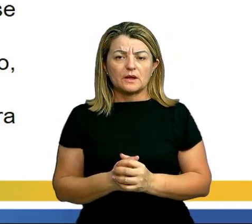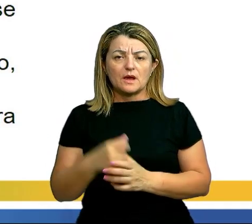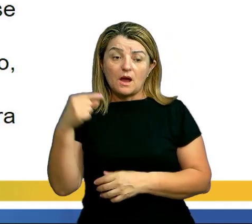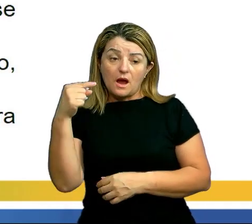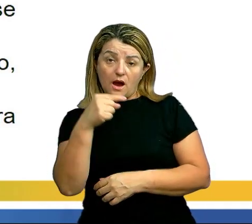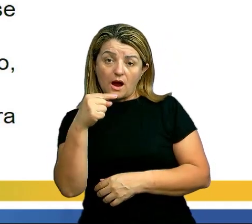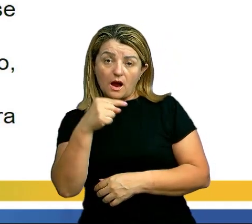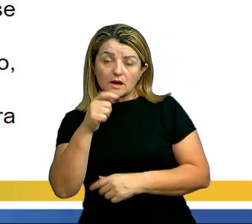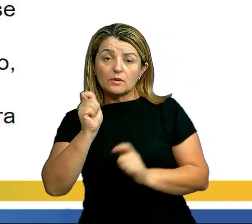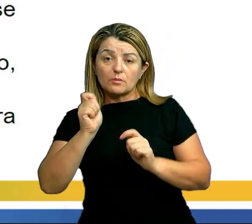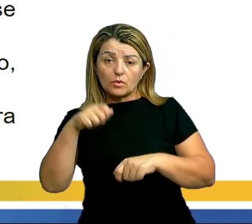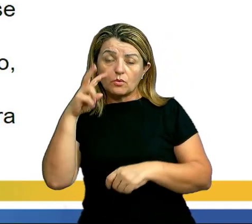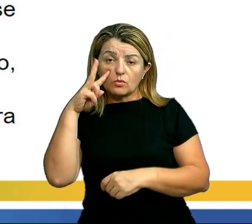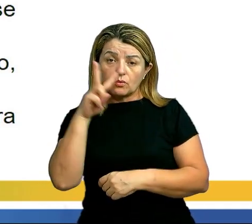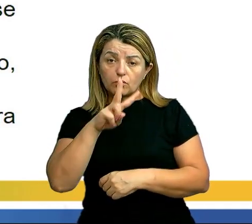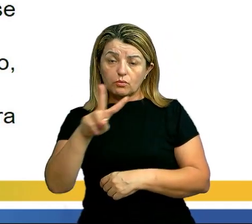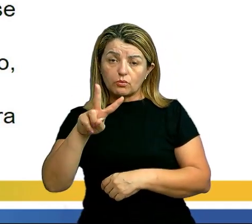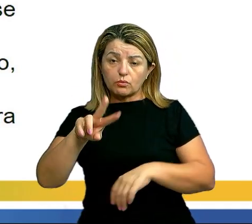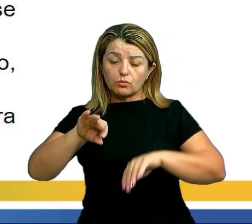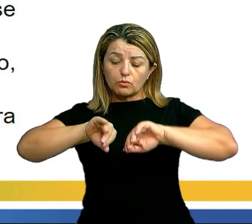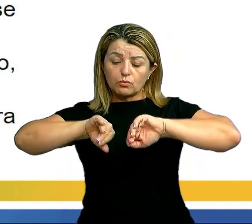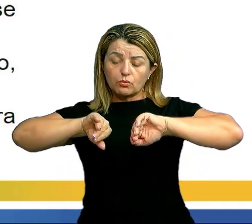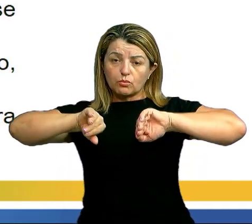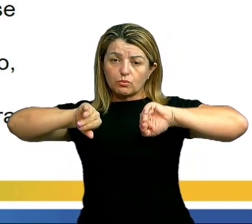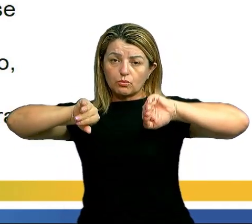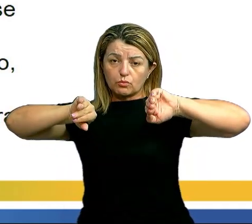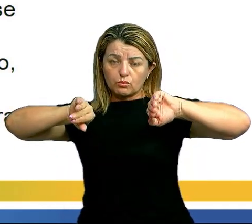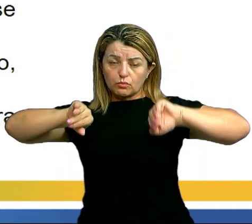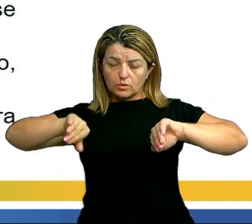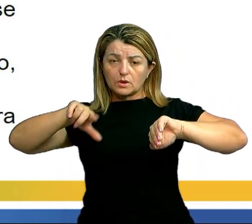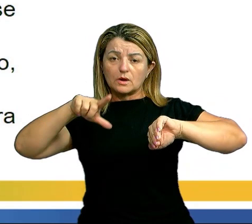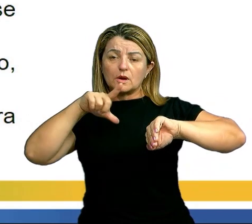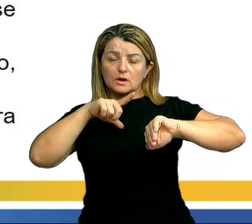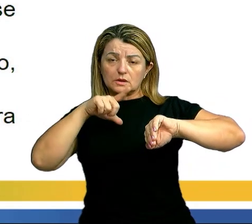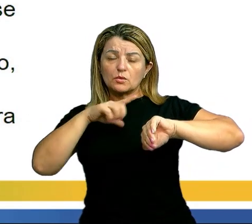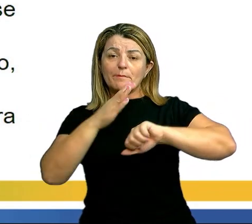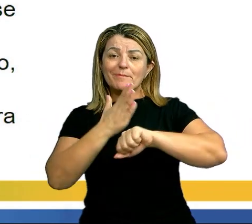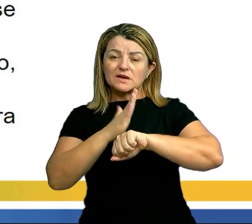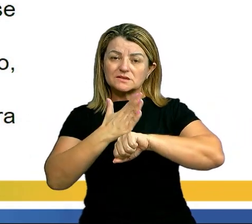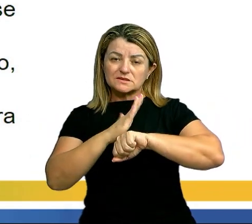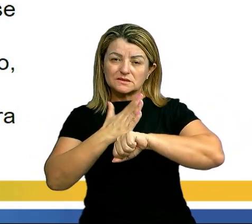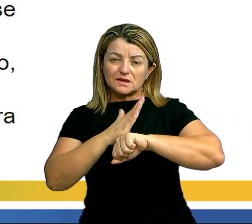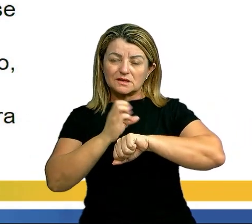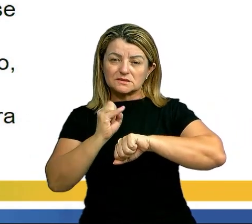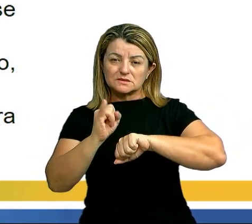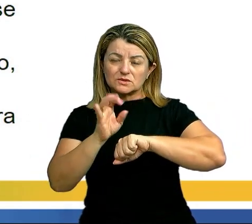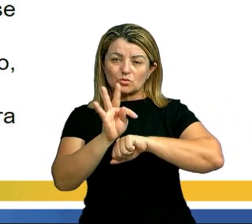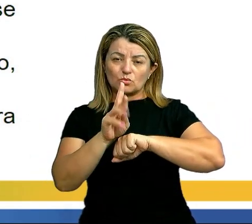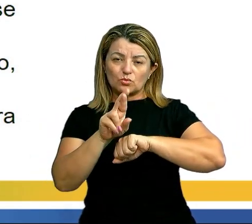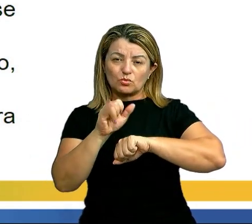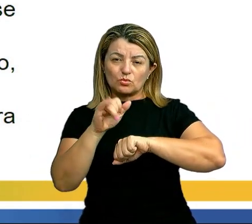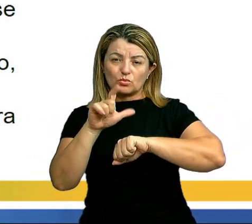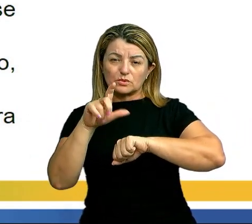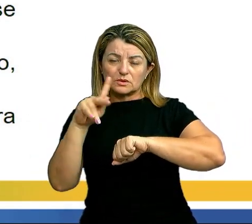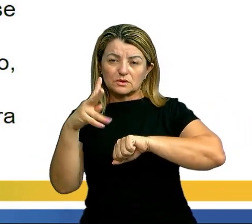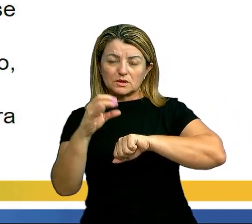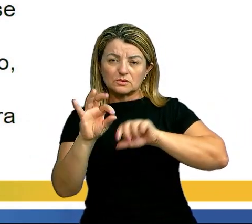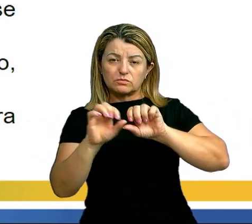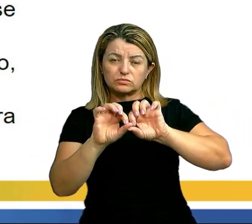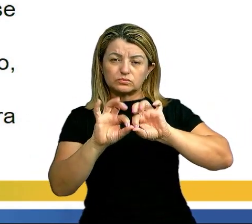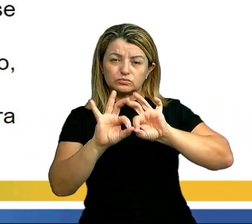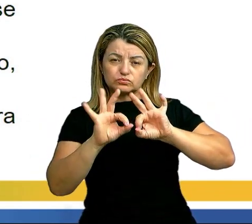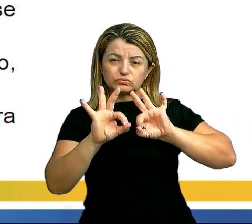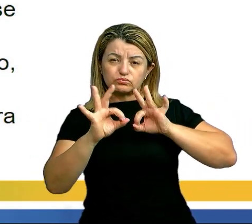notar que os espaços entre os trilhos, eles atendem a uma demanda prática. Tá? Então, se os trilhos eles são inteiriços, eles vão